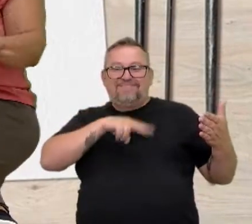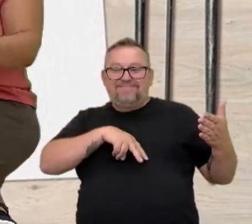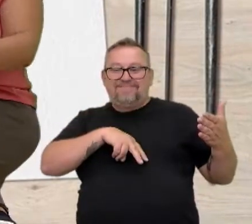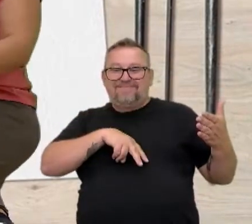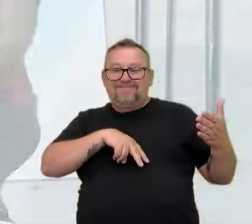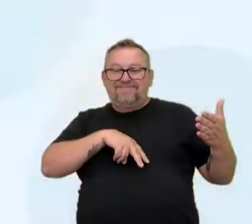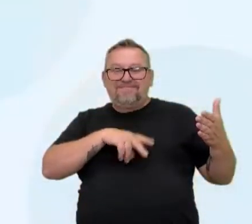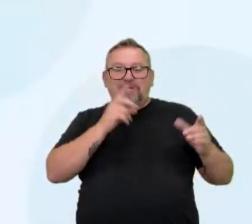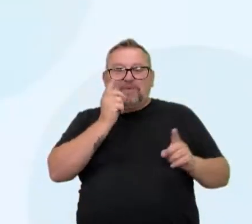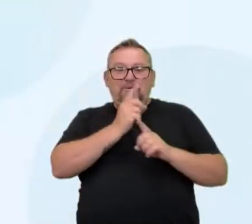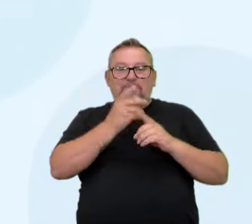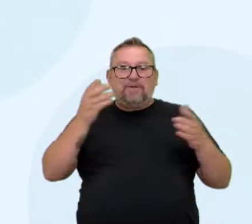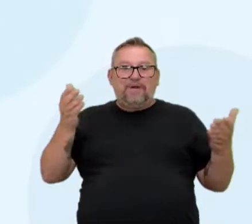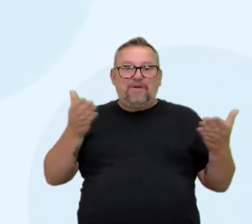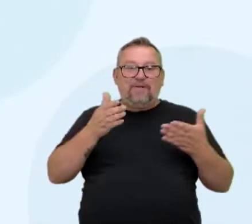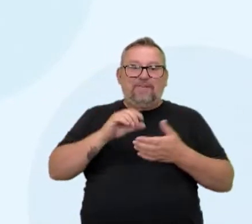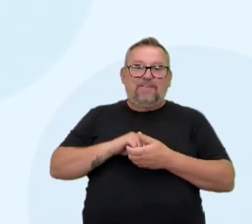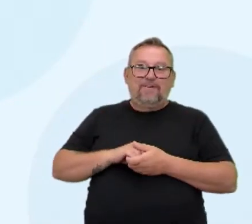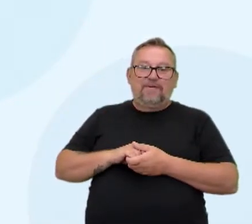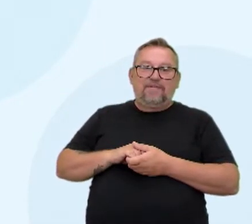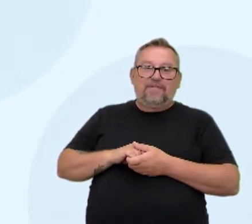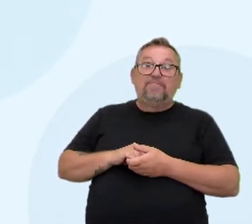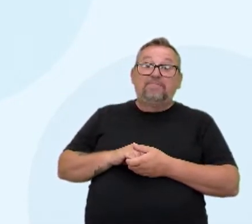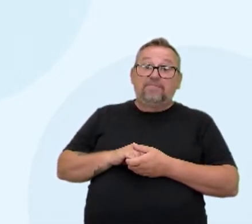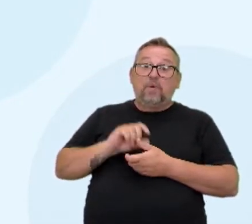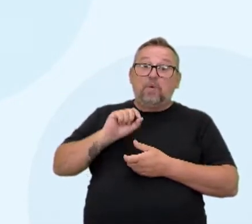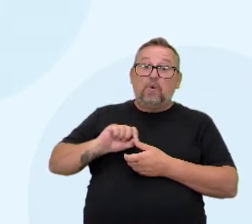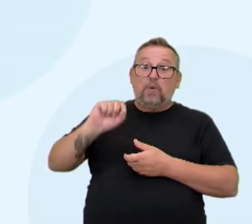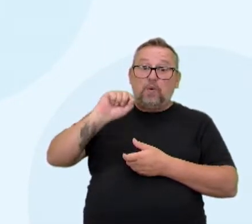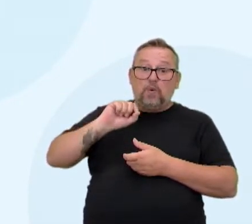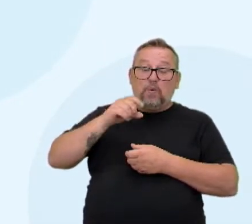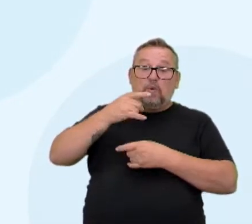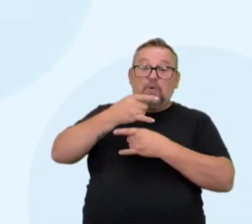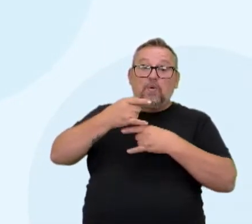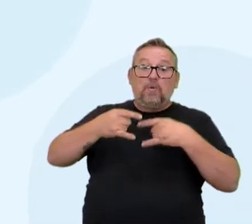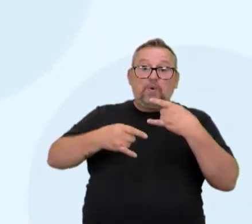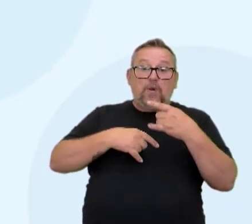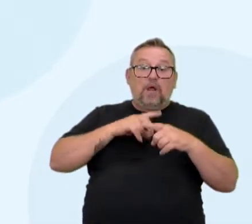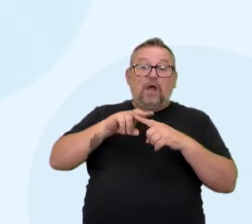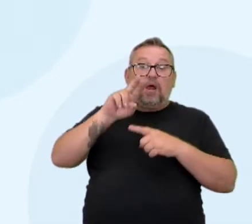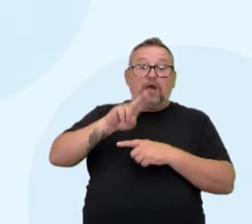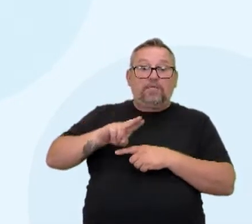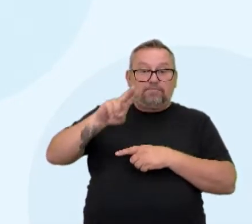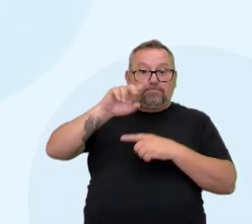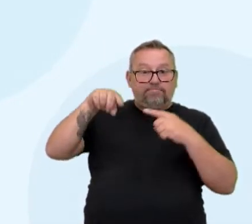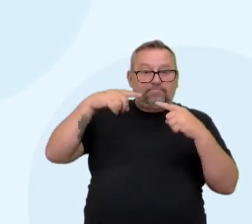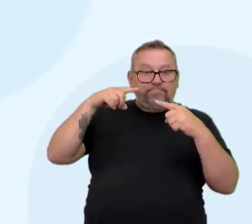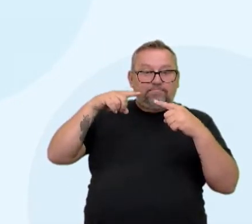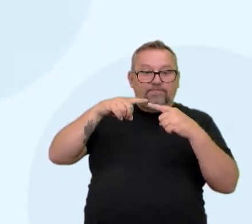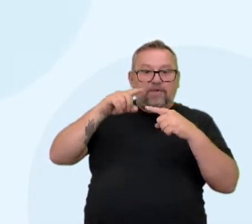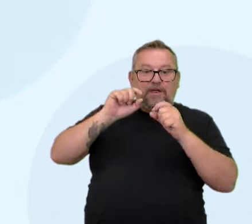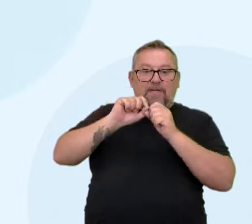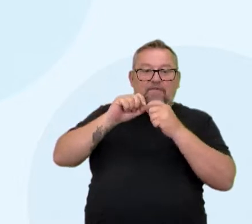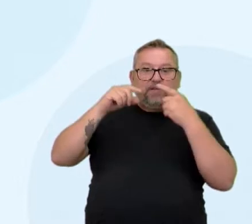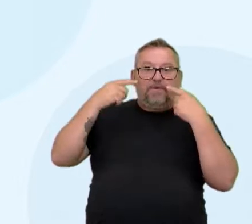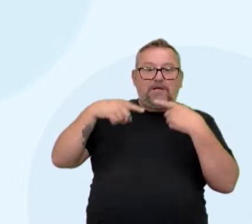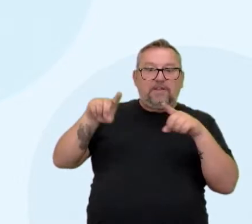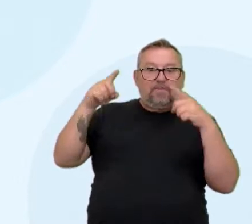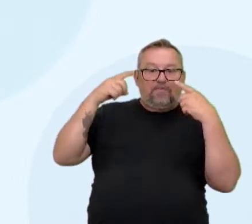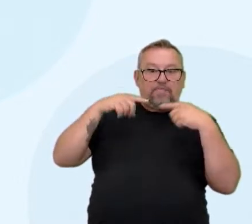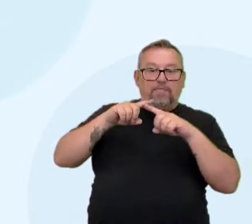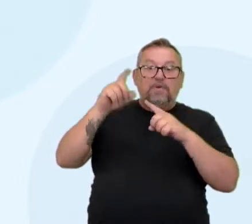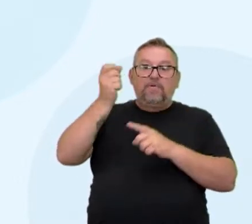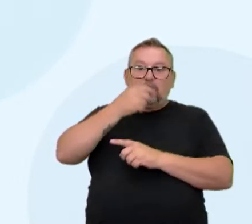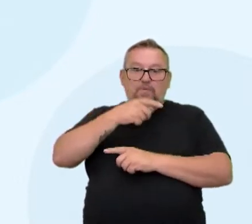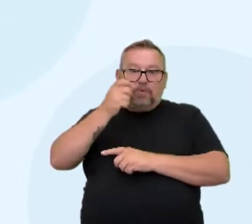a Ju vamos descobrir juntas. Muito bem. O que é charge? Charge é um gênero textual cuja intencionalidade principal é fazer uma